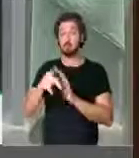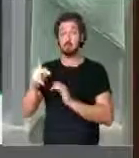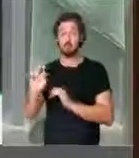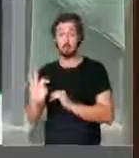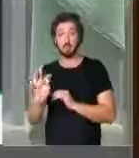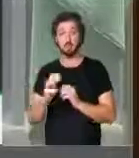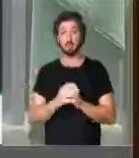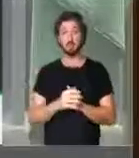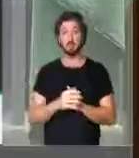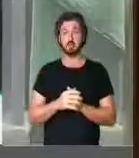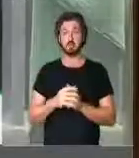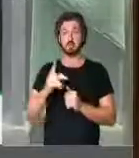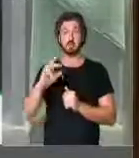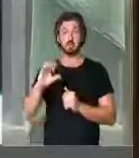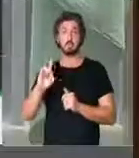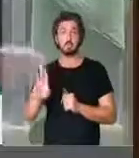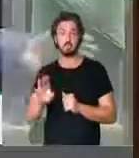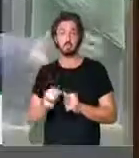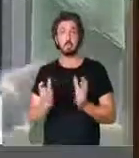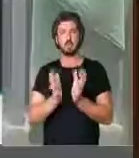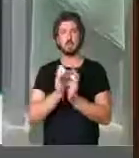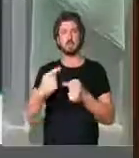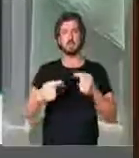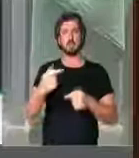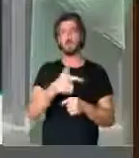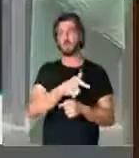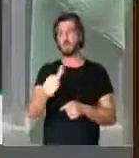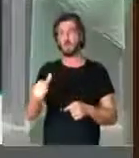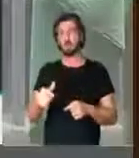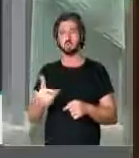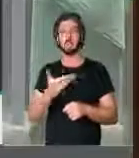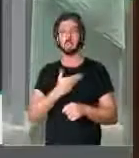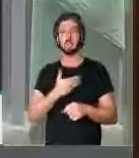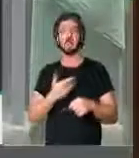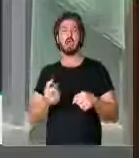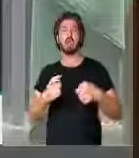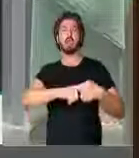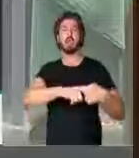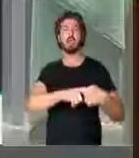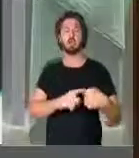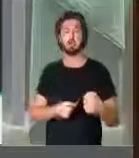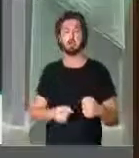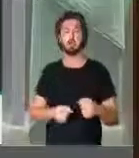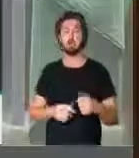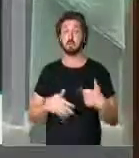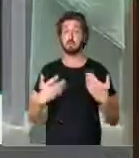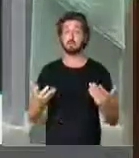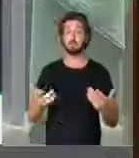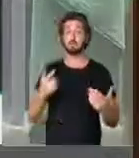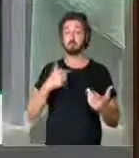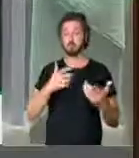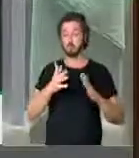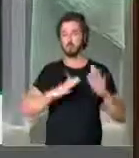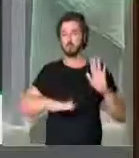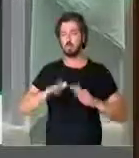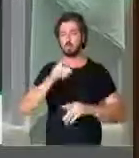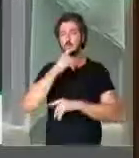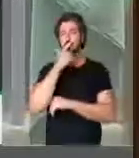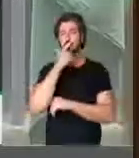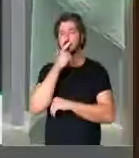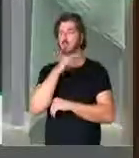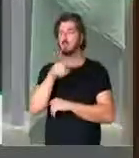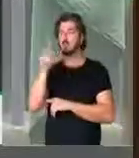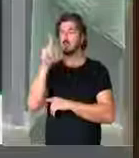PT, do PCdoB e de outros partidos satélites. E aí, senhor presidente, eu tive o cuidado de ir ao